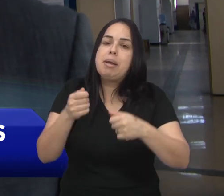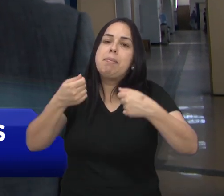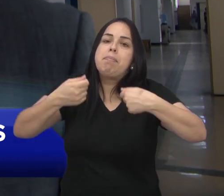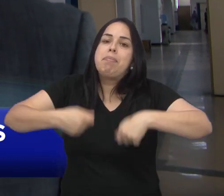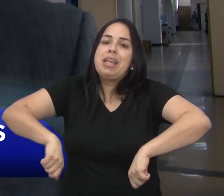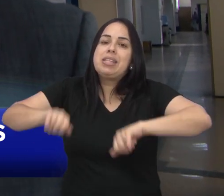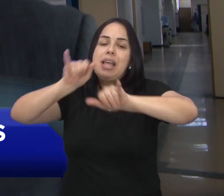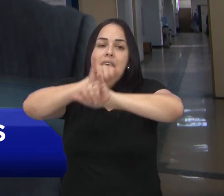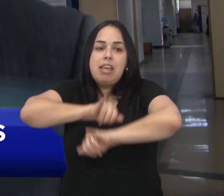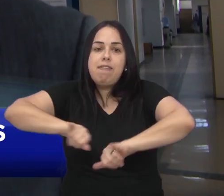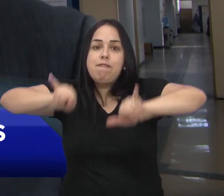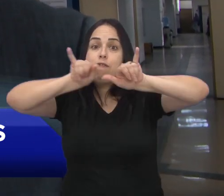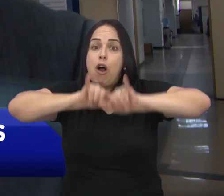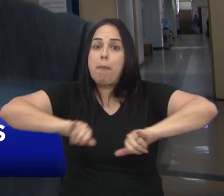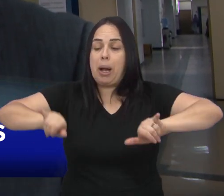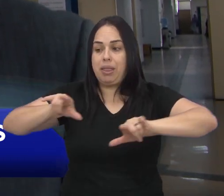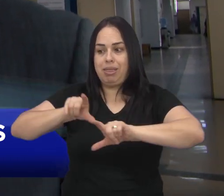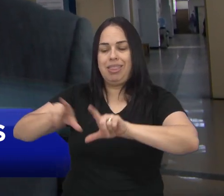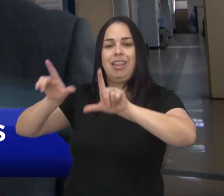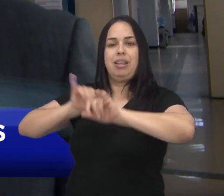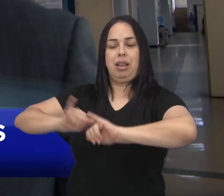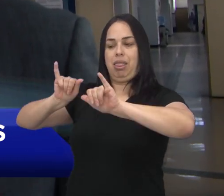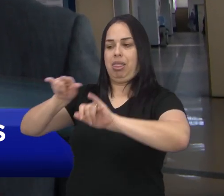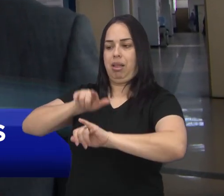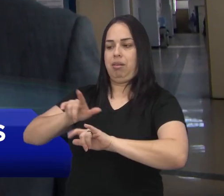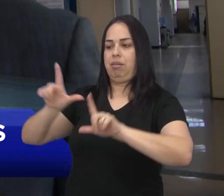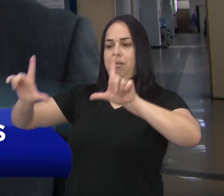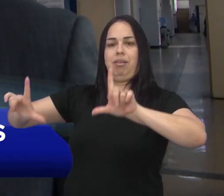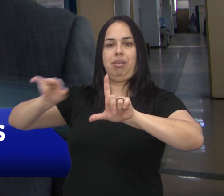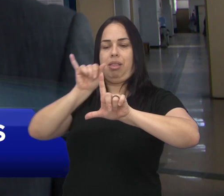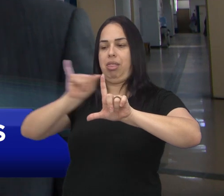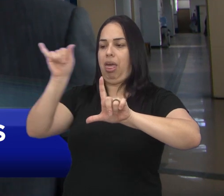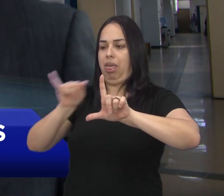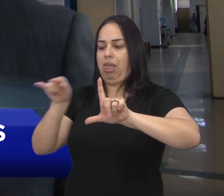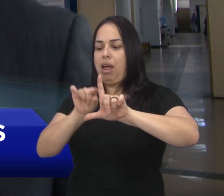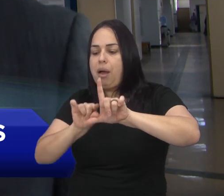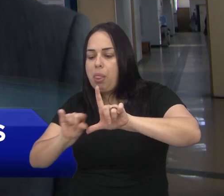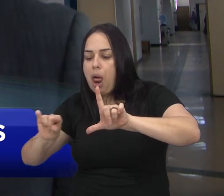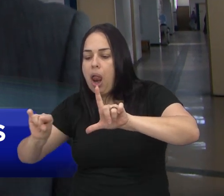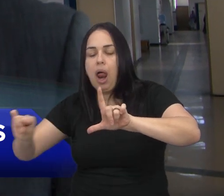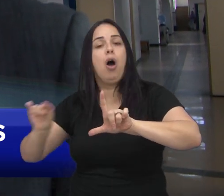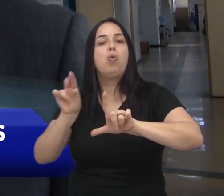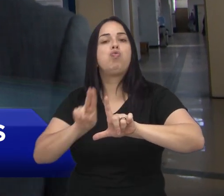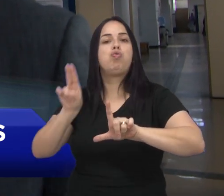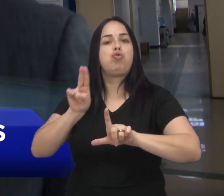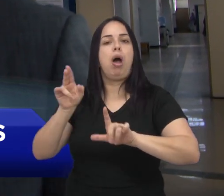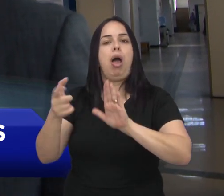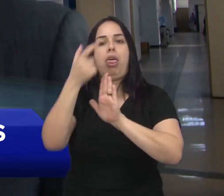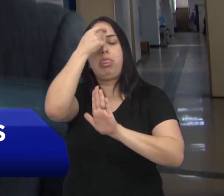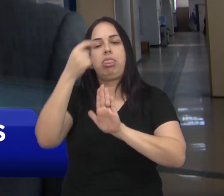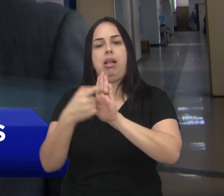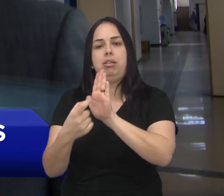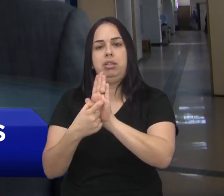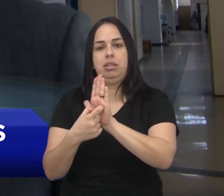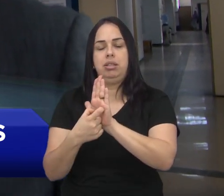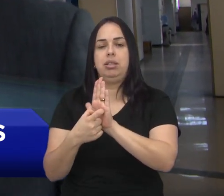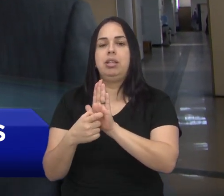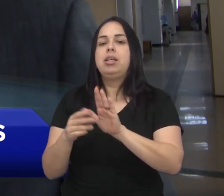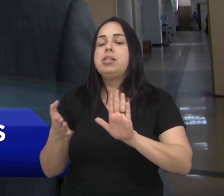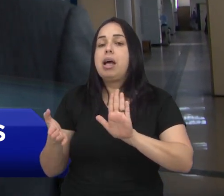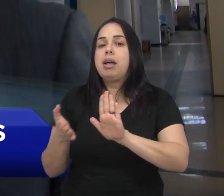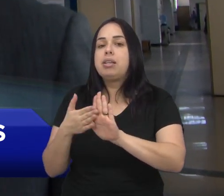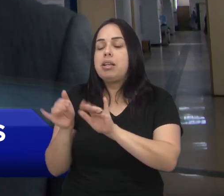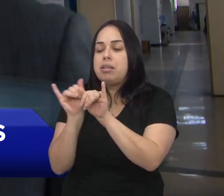permitida, desde que seja expressamente informado na propaganda que aquilo foi construído